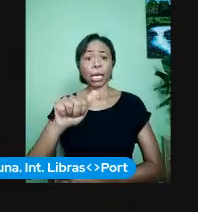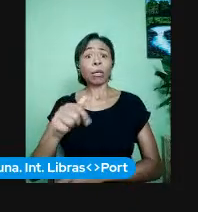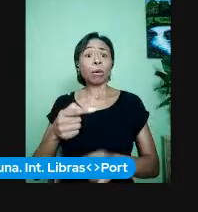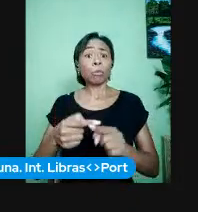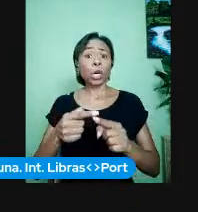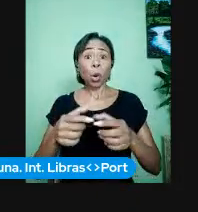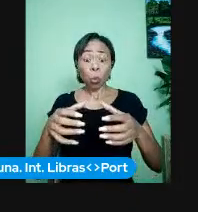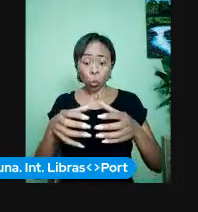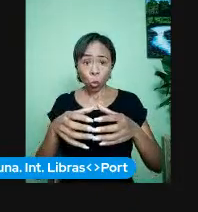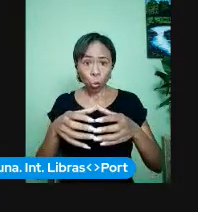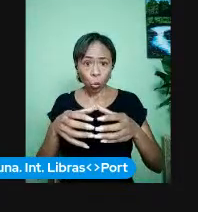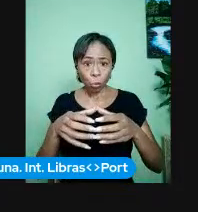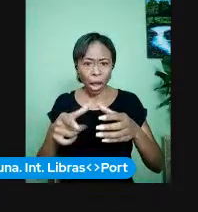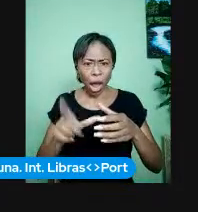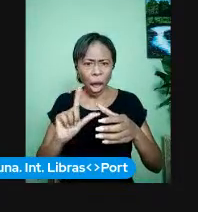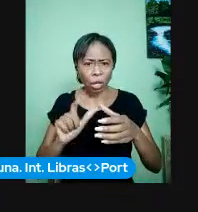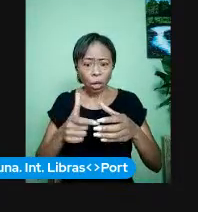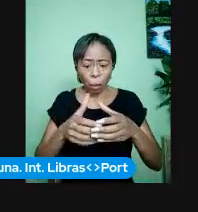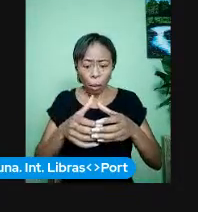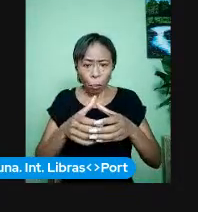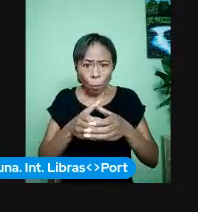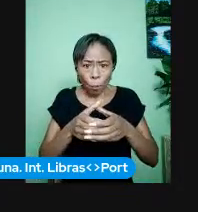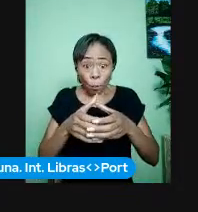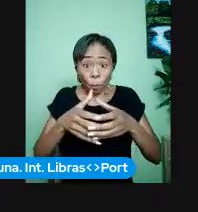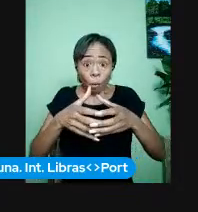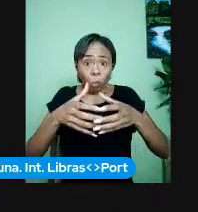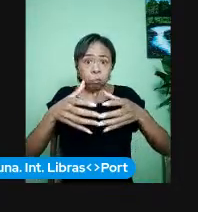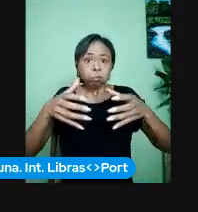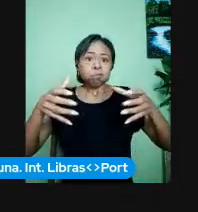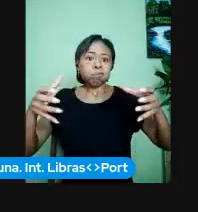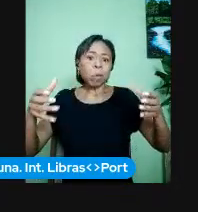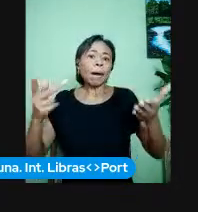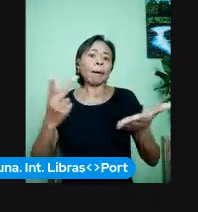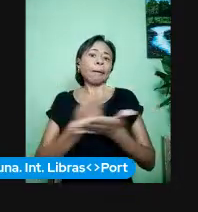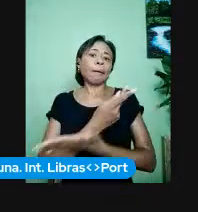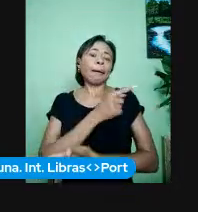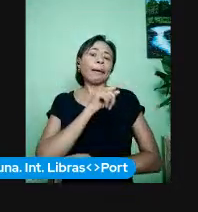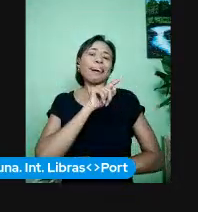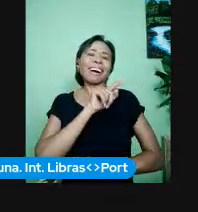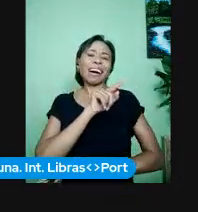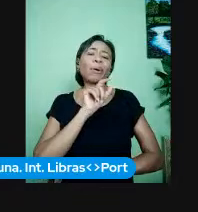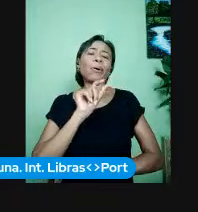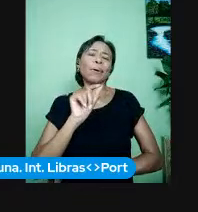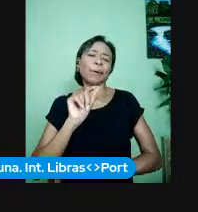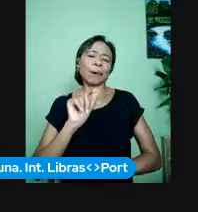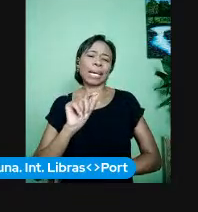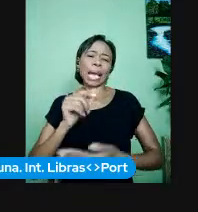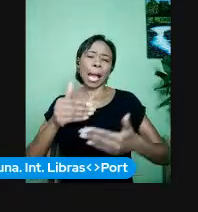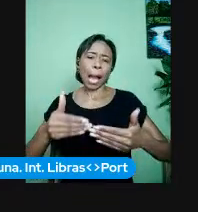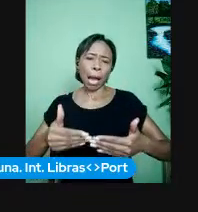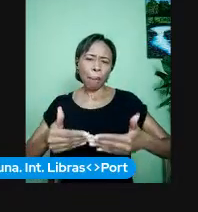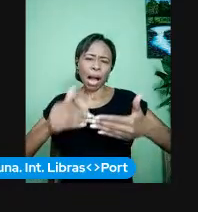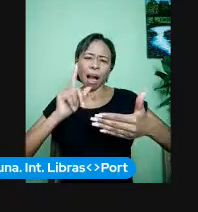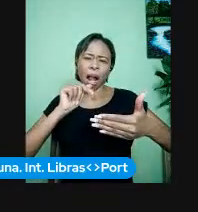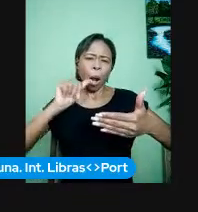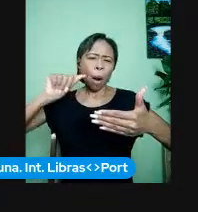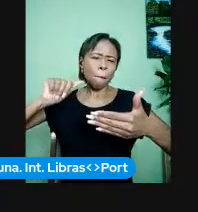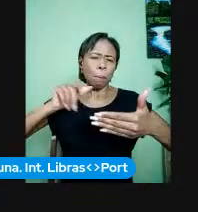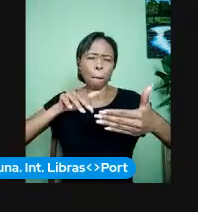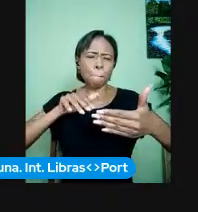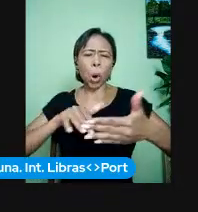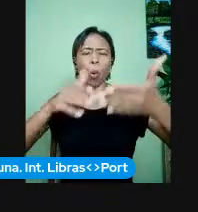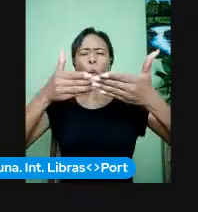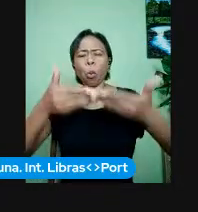muito rápida, muito exponencial, pós-rompimento da barragem. Então, a partir daí, a gente começou a entender o que de fato